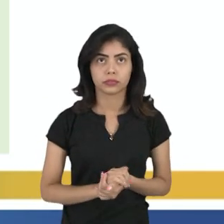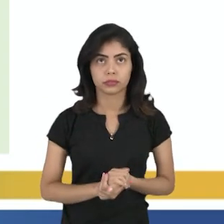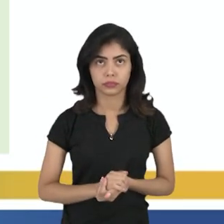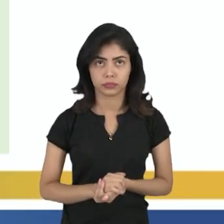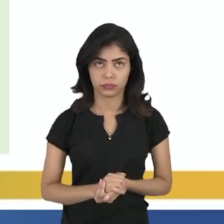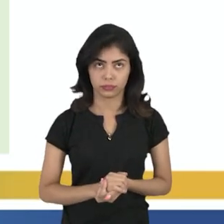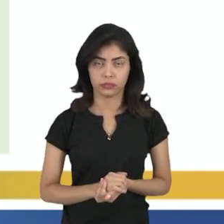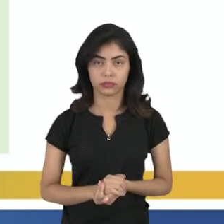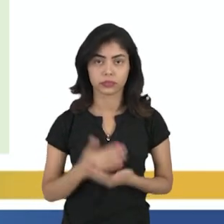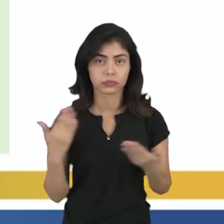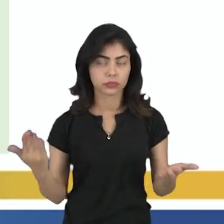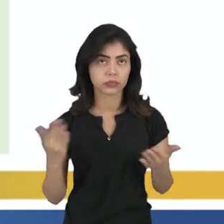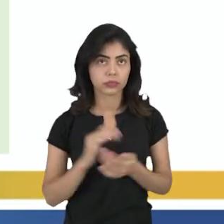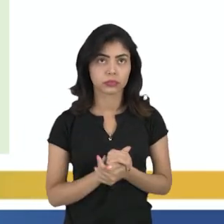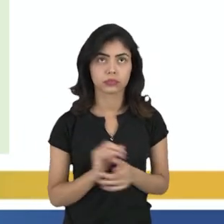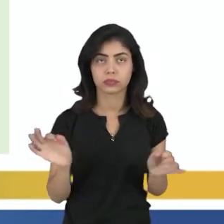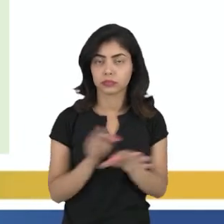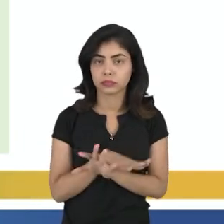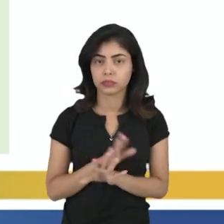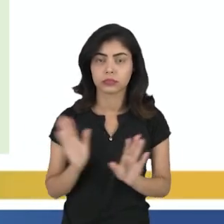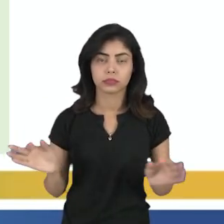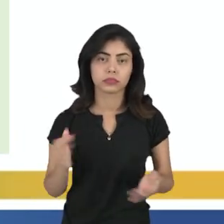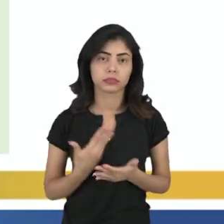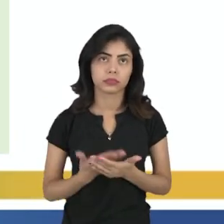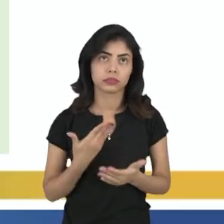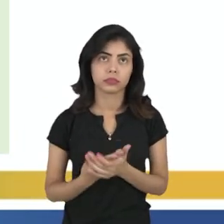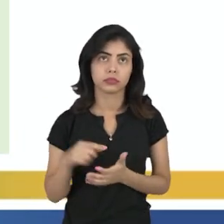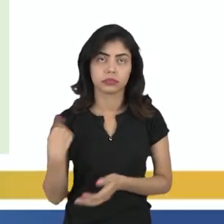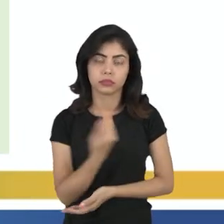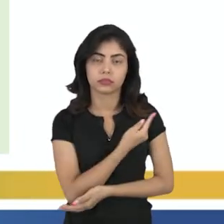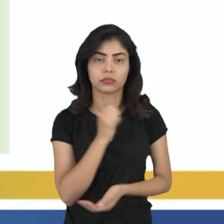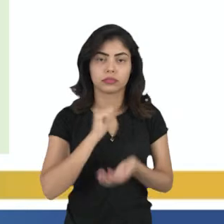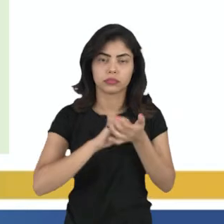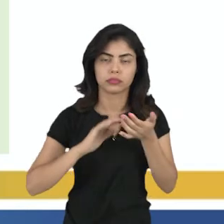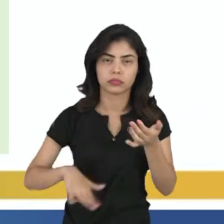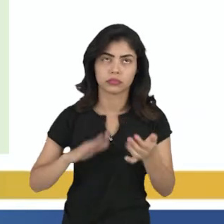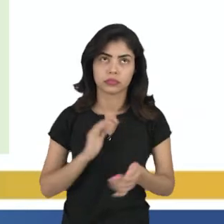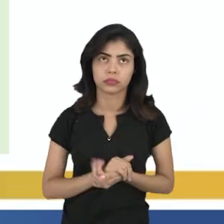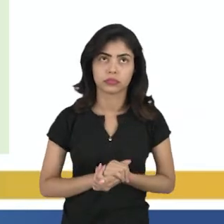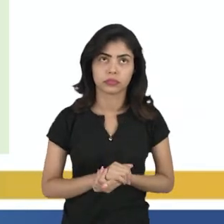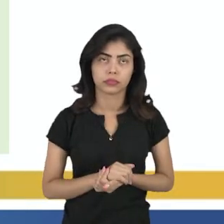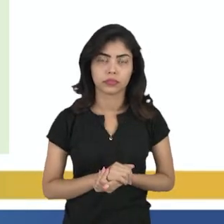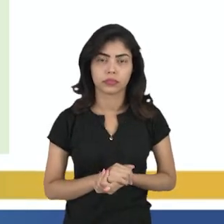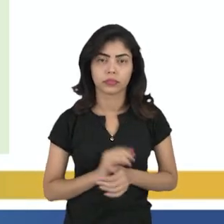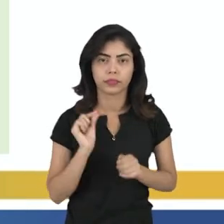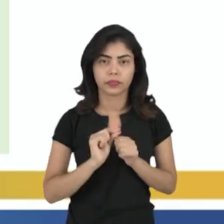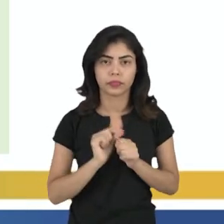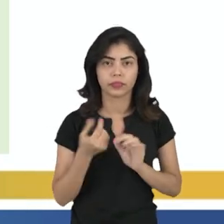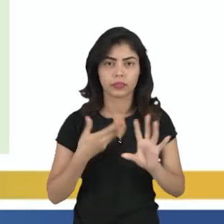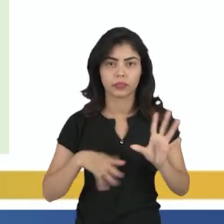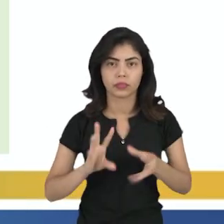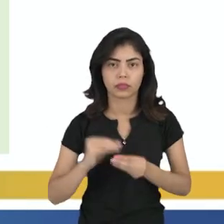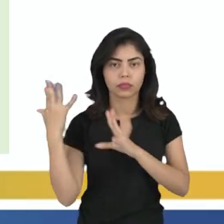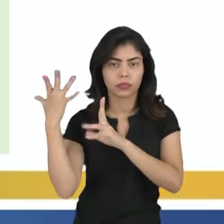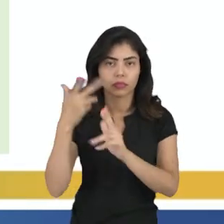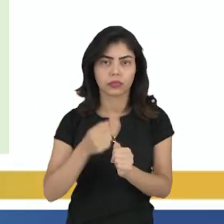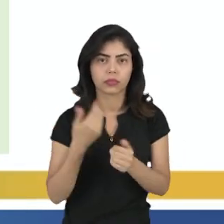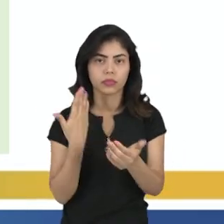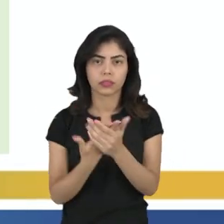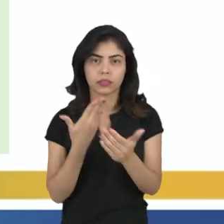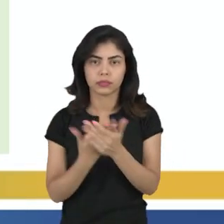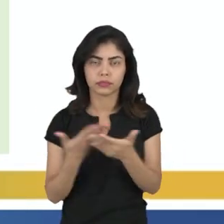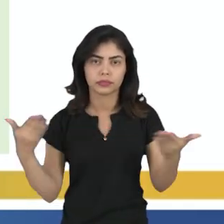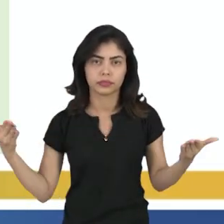tá? E, para a gente fechar aí, nós temos o nosso exercitando, para a gente fazer um resgate de tudo isso que a